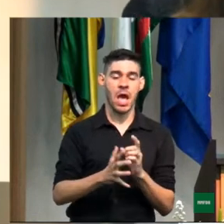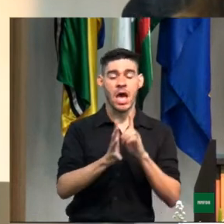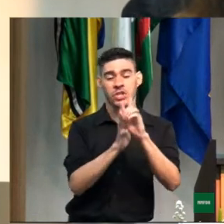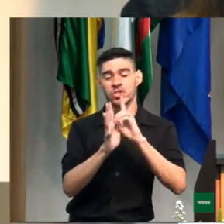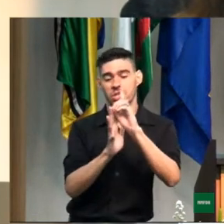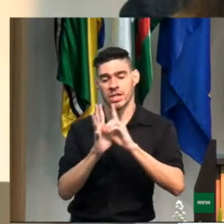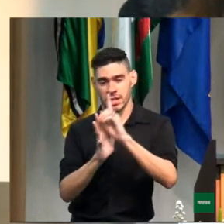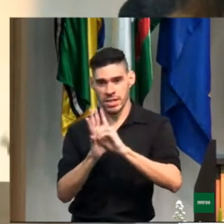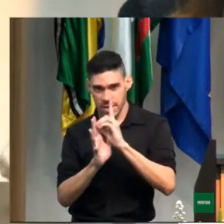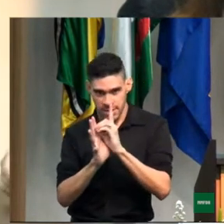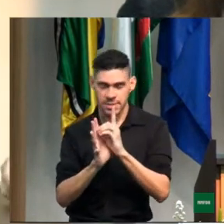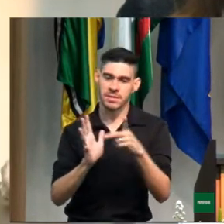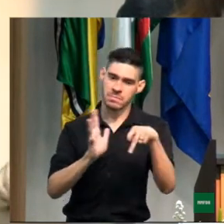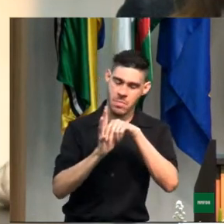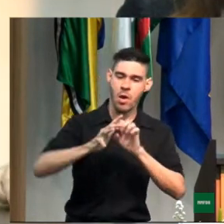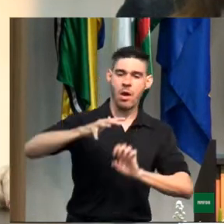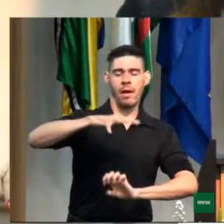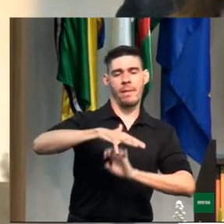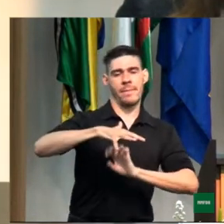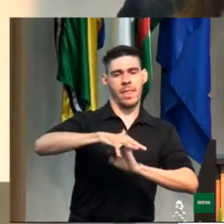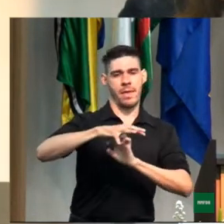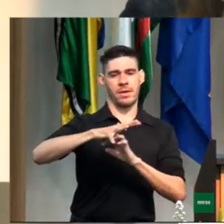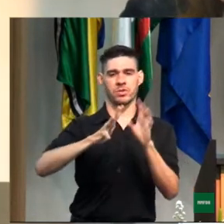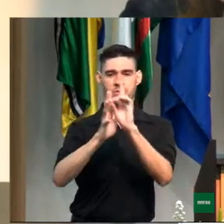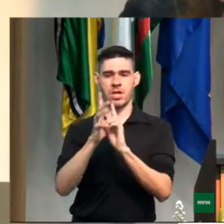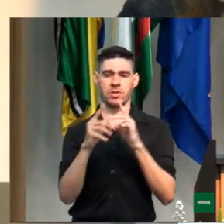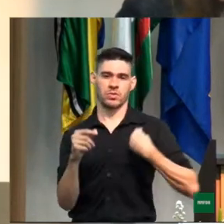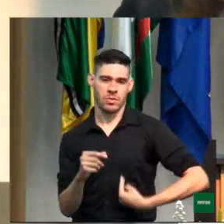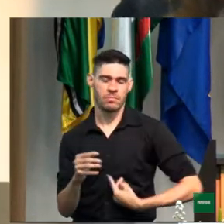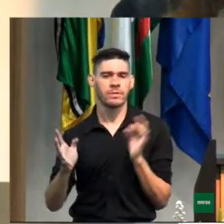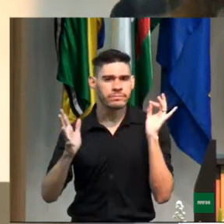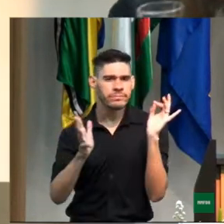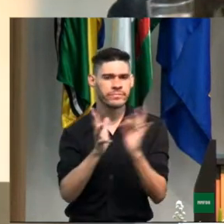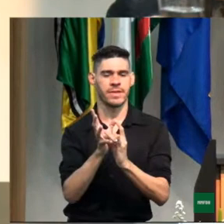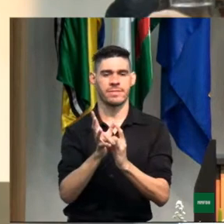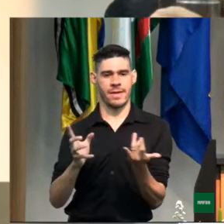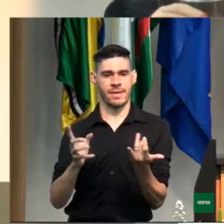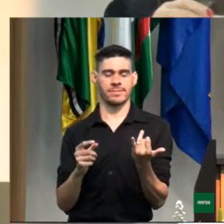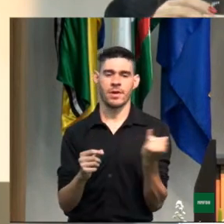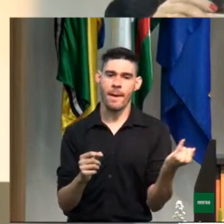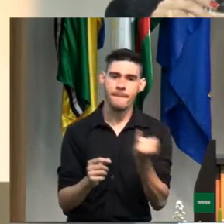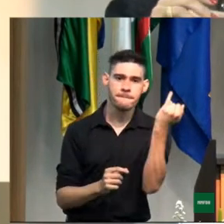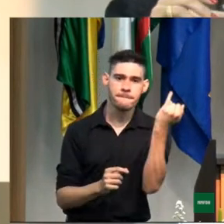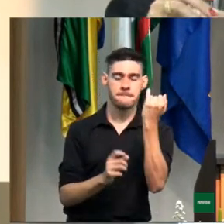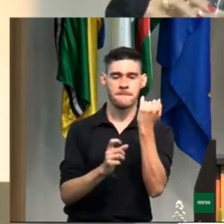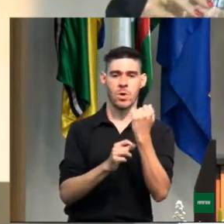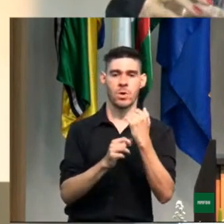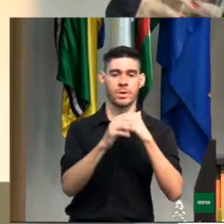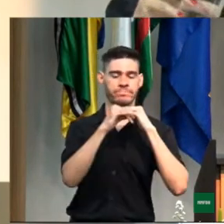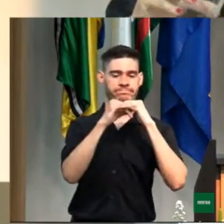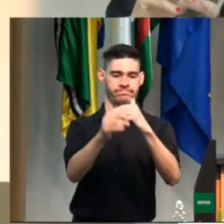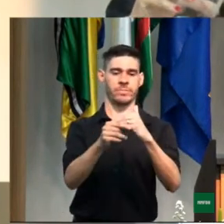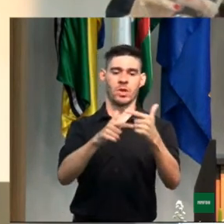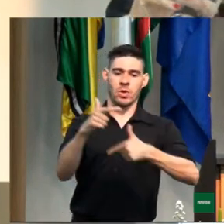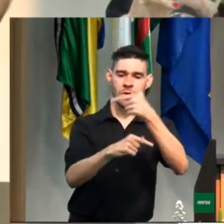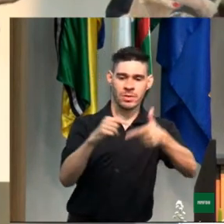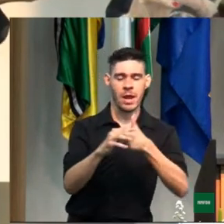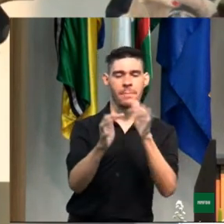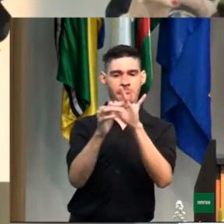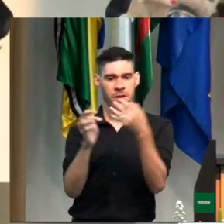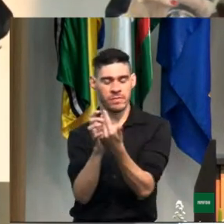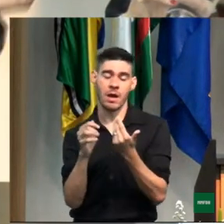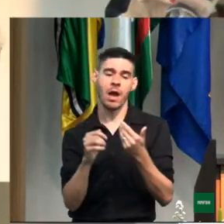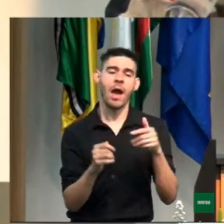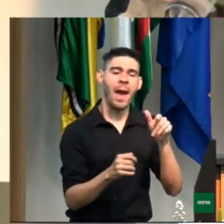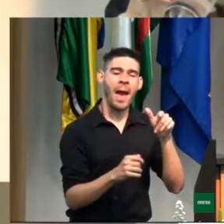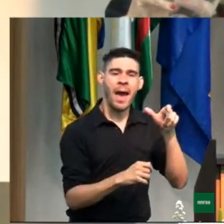direitos humanos, de fato, é a importância do equilíbrio trabalho-família. Então, a secretária Mariana já deve